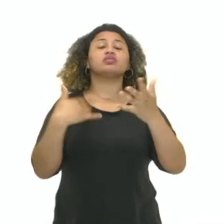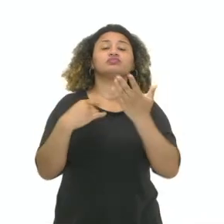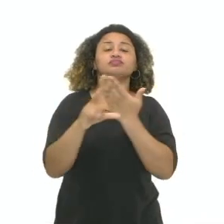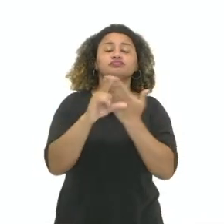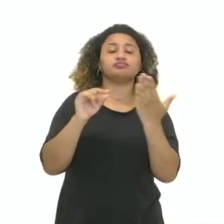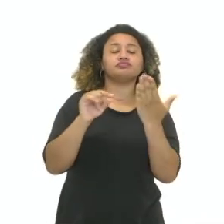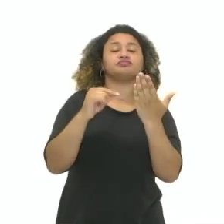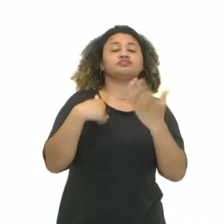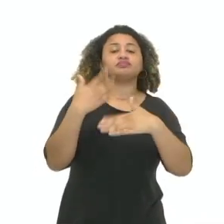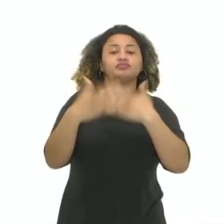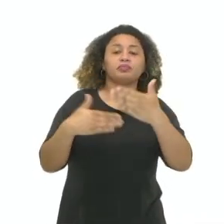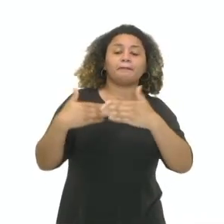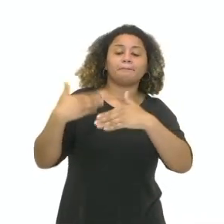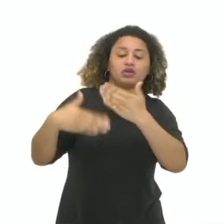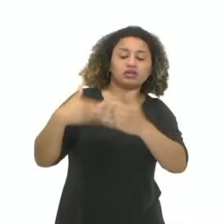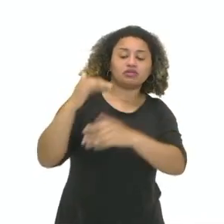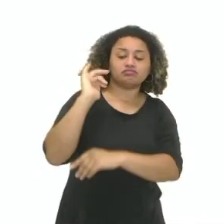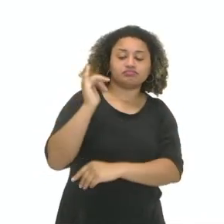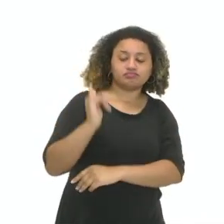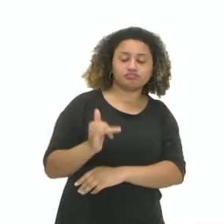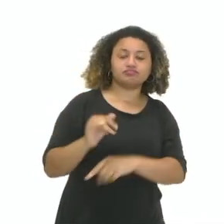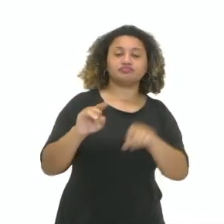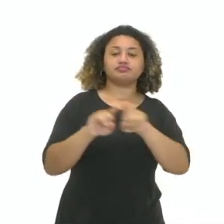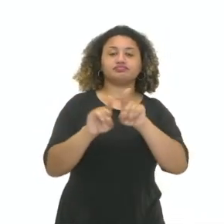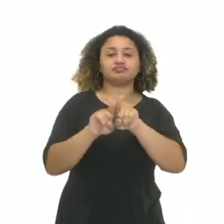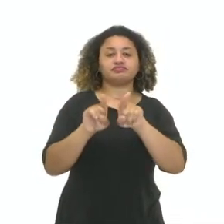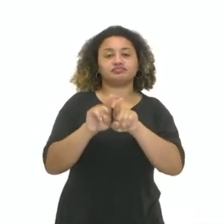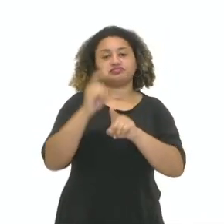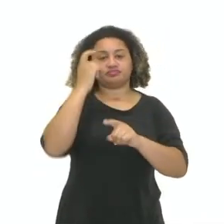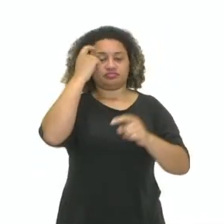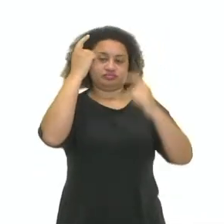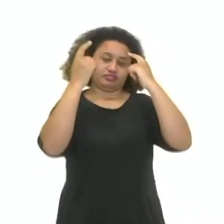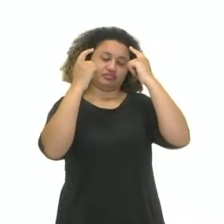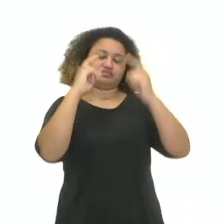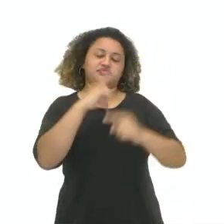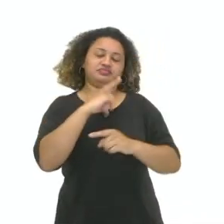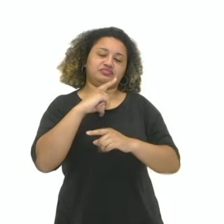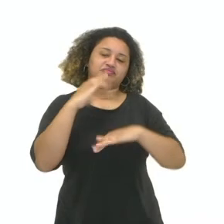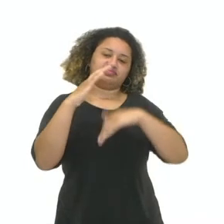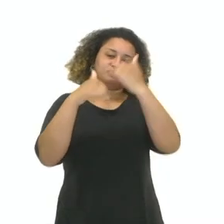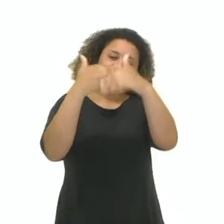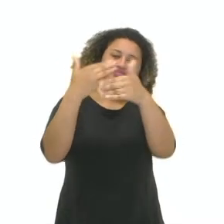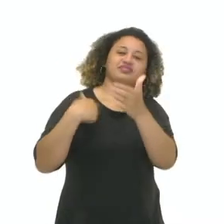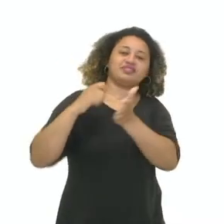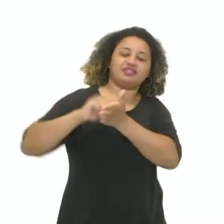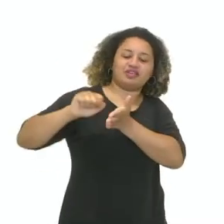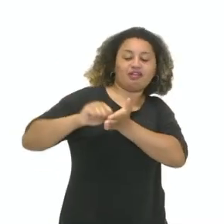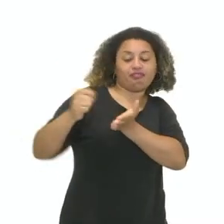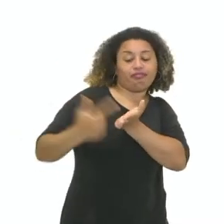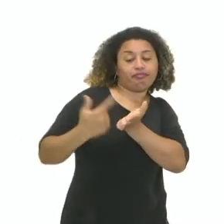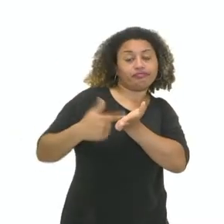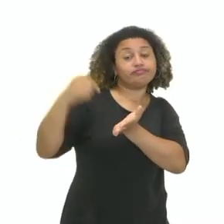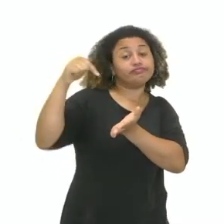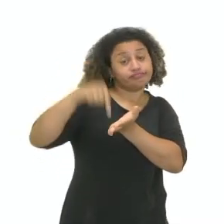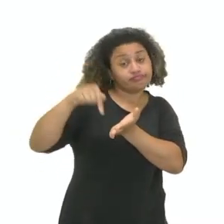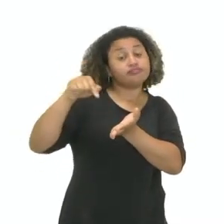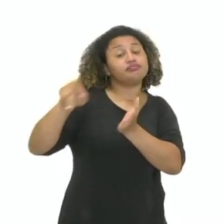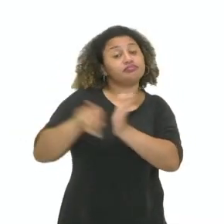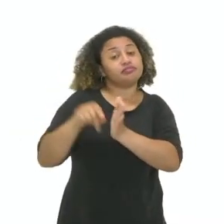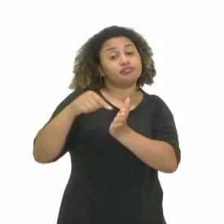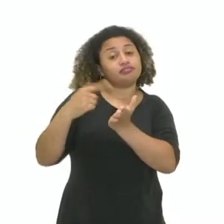narrativo? Quando nos conta acerca das ideias que o cercavam para a construção do livro dentro do próprio livro? Então, as